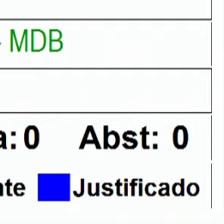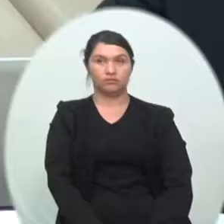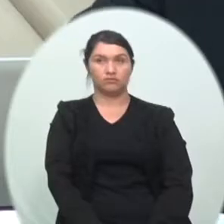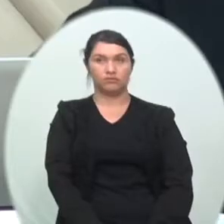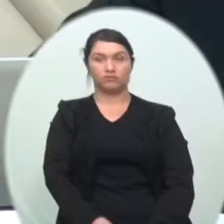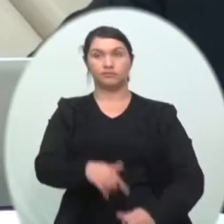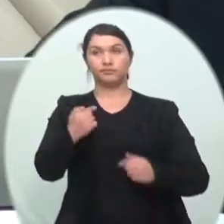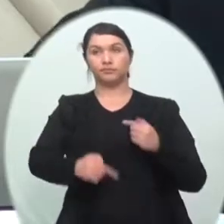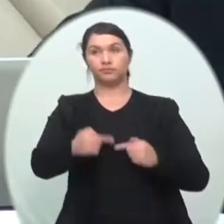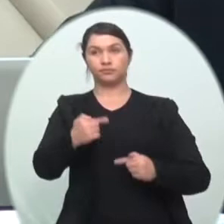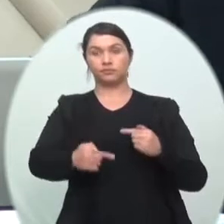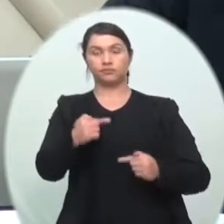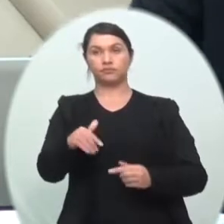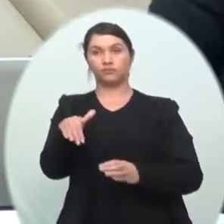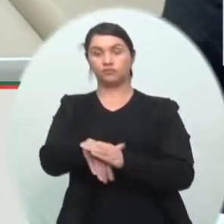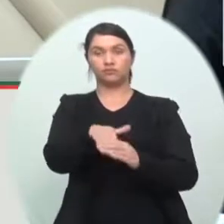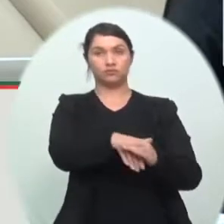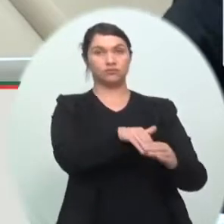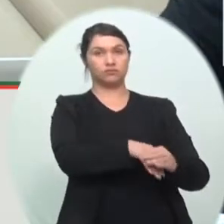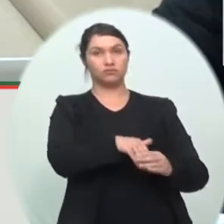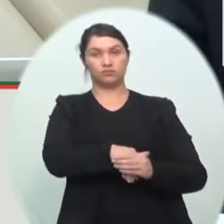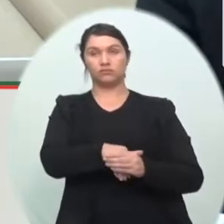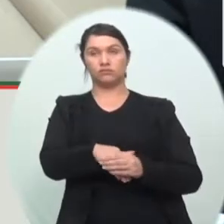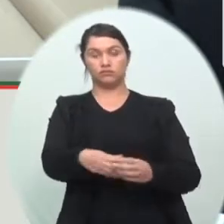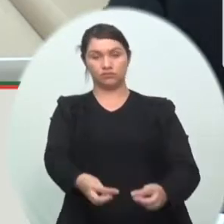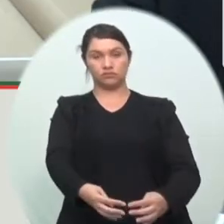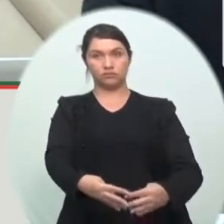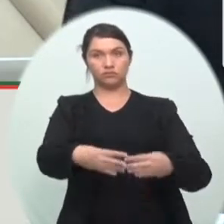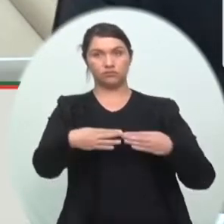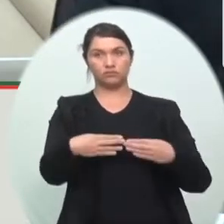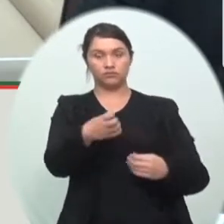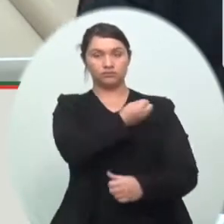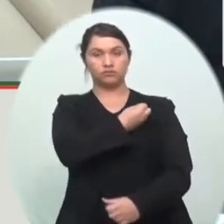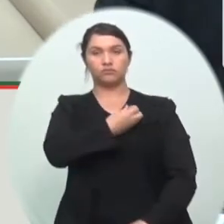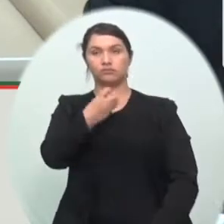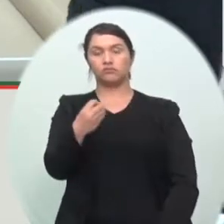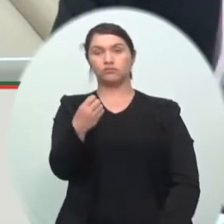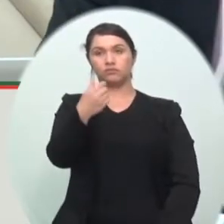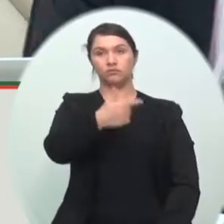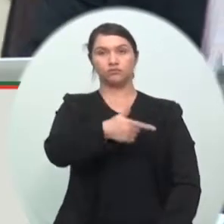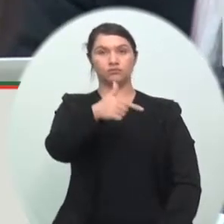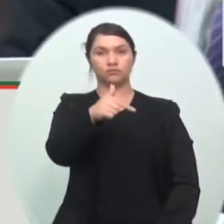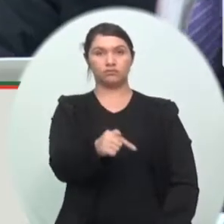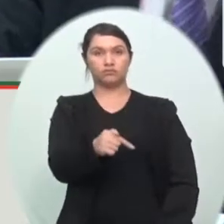Em única discussão e votação, a moção 027/18,